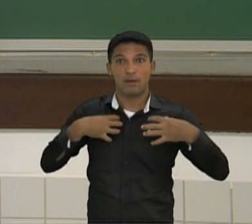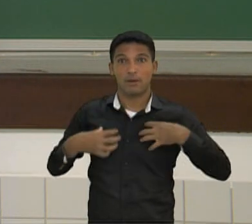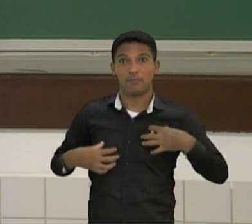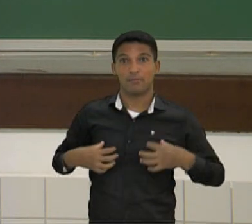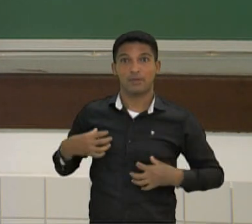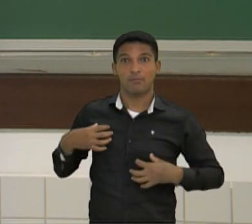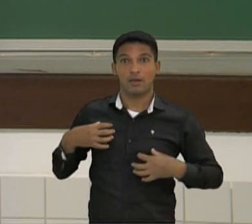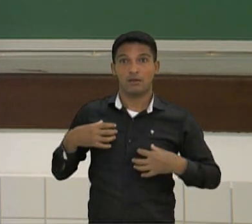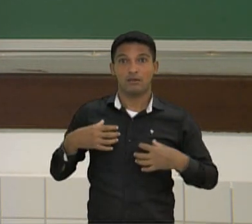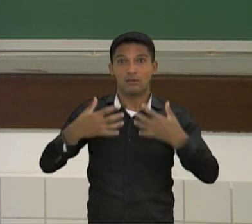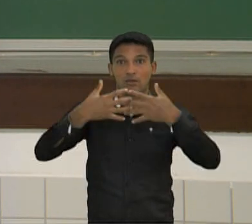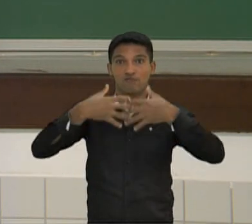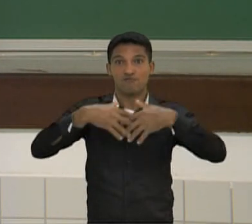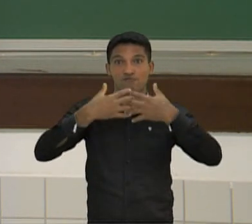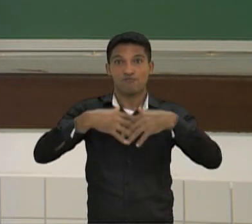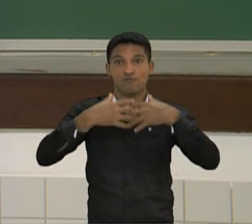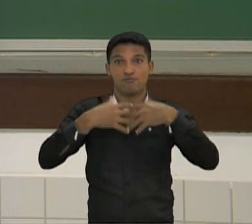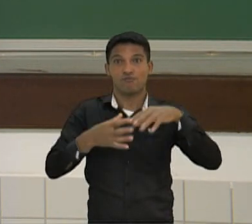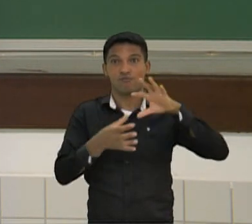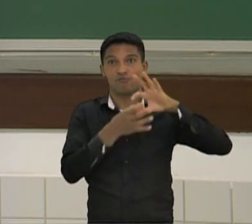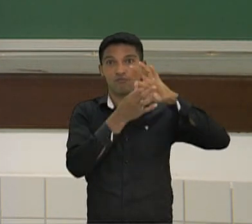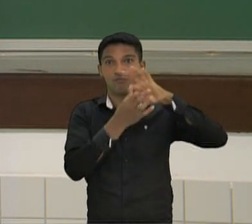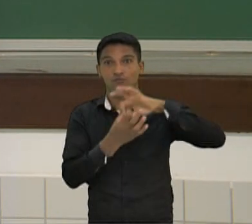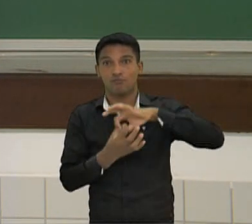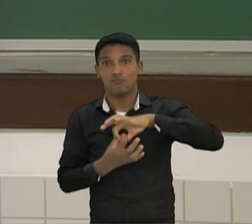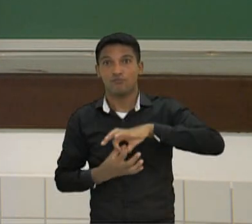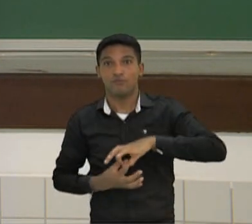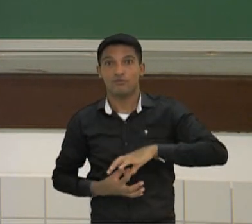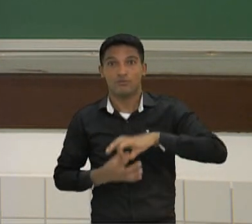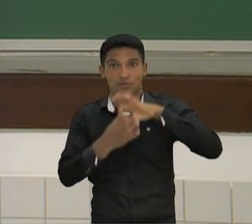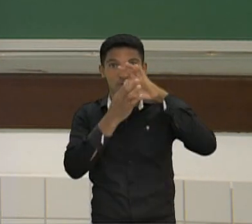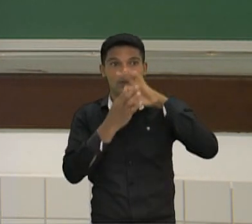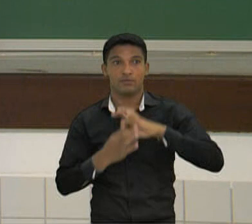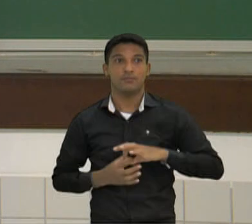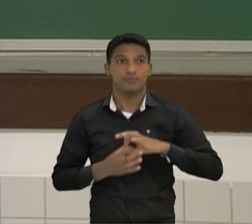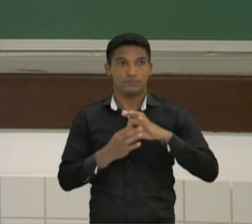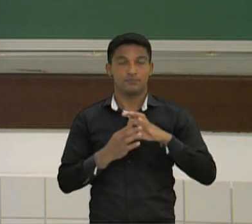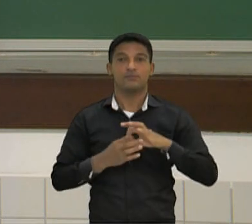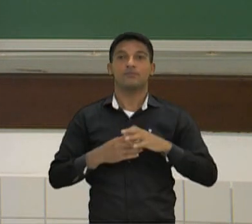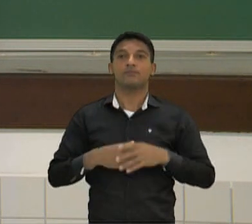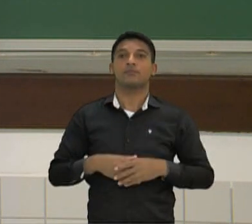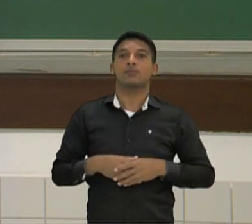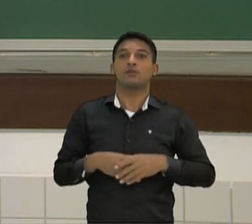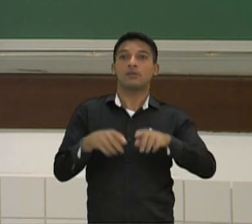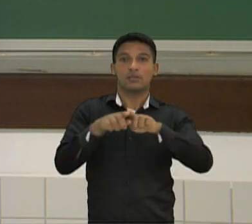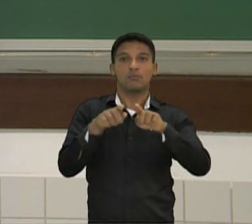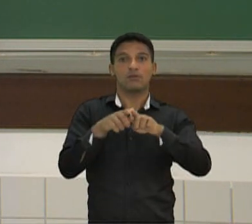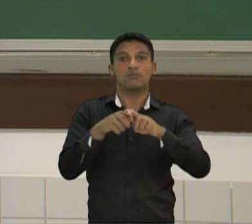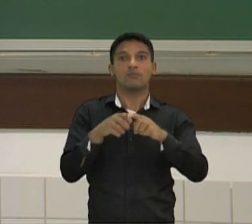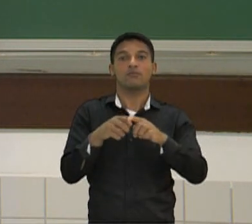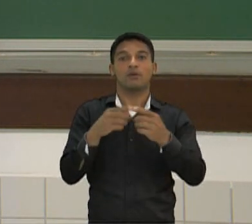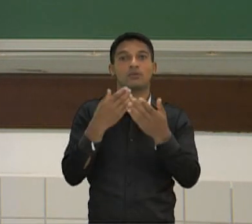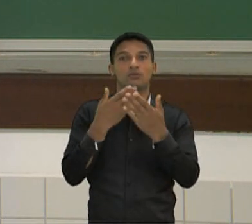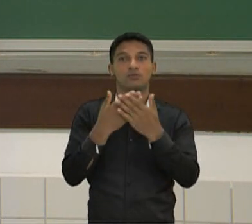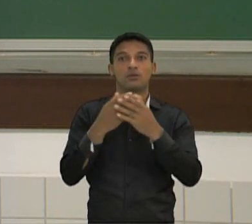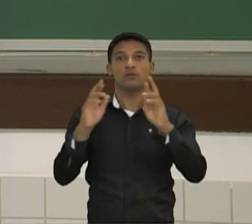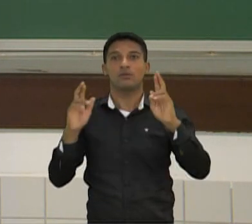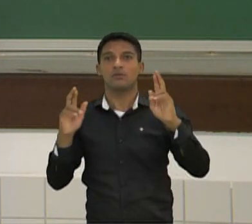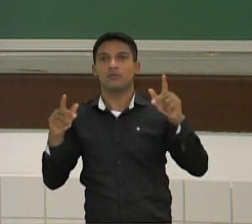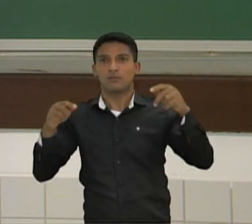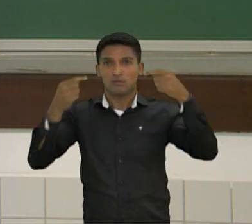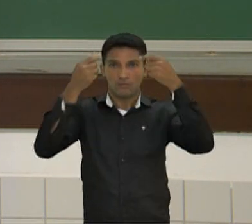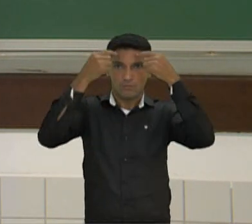essa coordenação. Tá? Então, vamos ver a diferença entre sistema endócrino e sistema nervoso, por exemplo. Vamos lá,